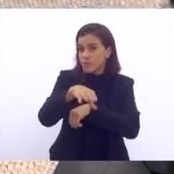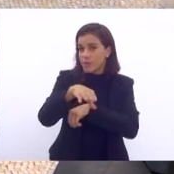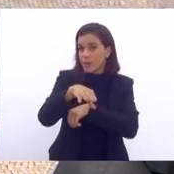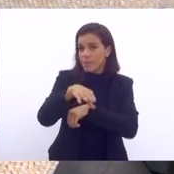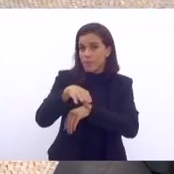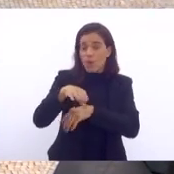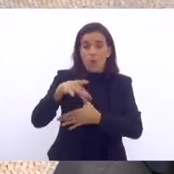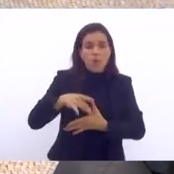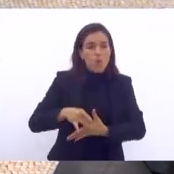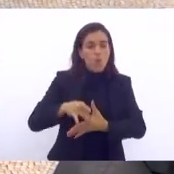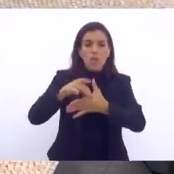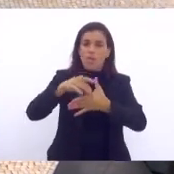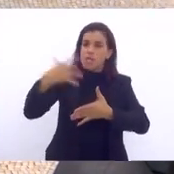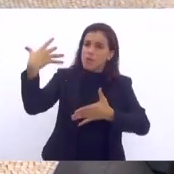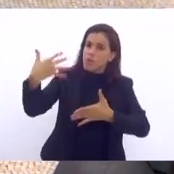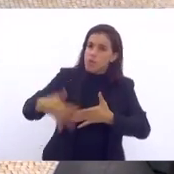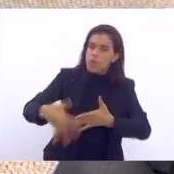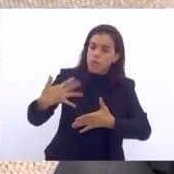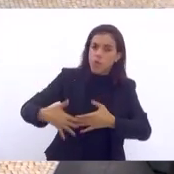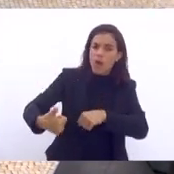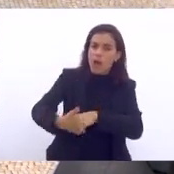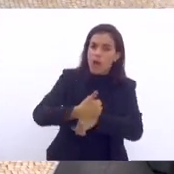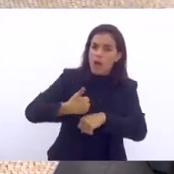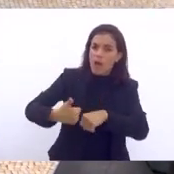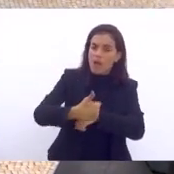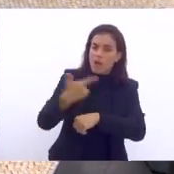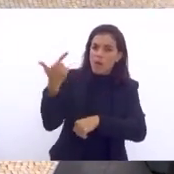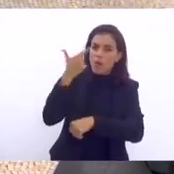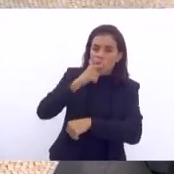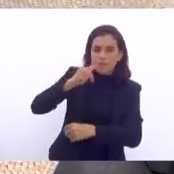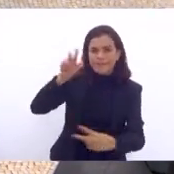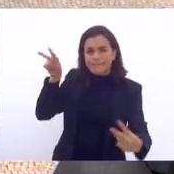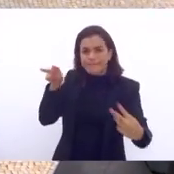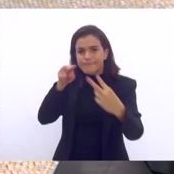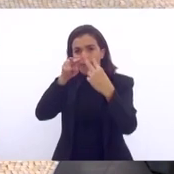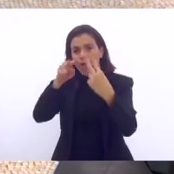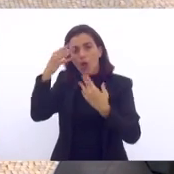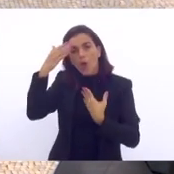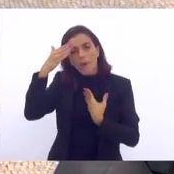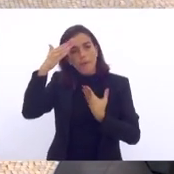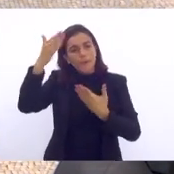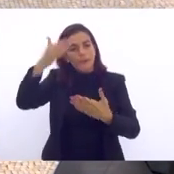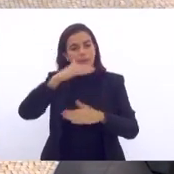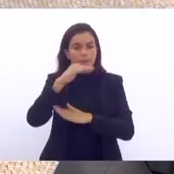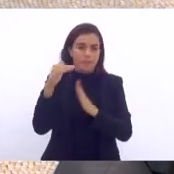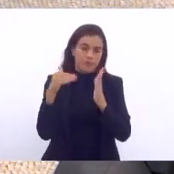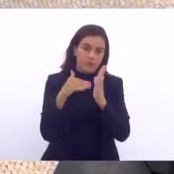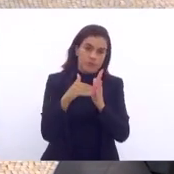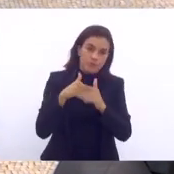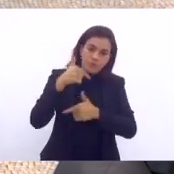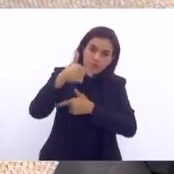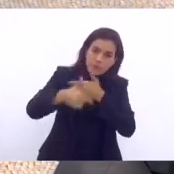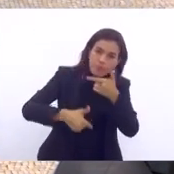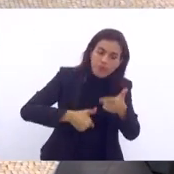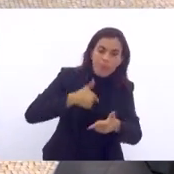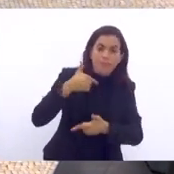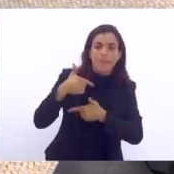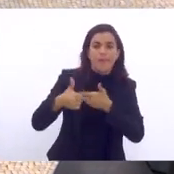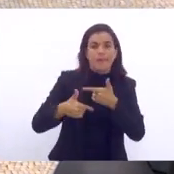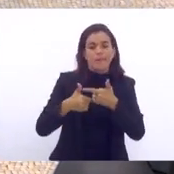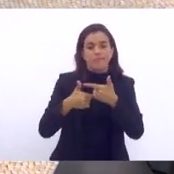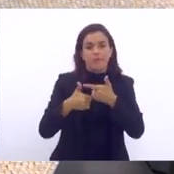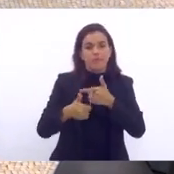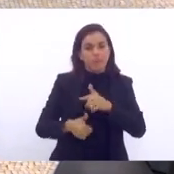e consigo enxergar, muito obrigado por tudo, pela sua dedicação, pela tua condução nesta casa.